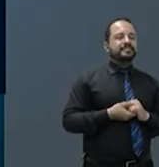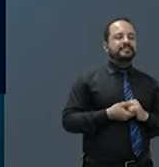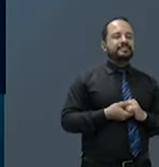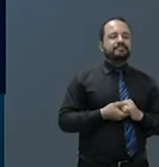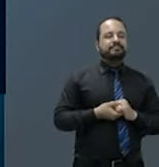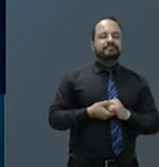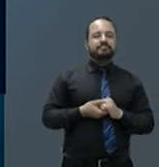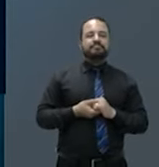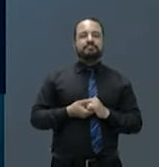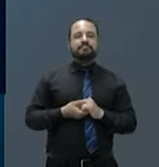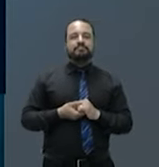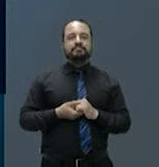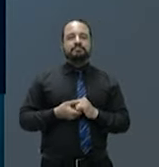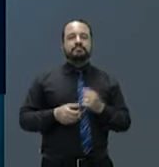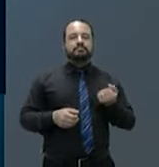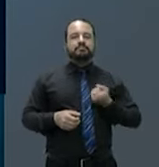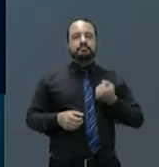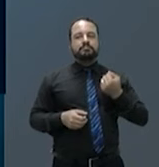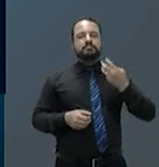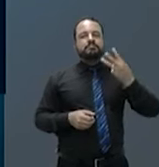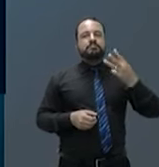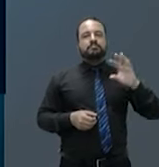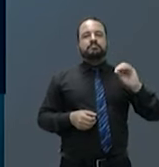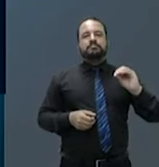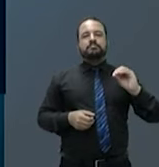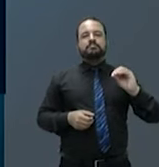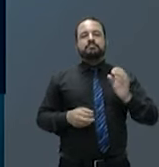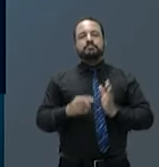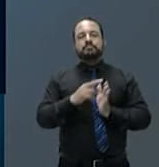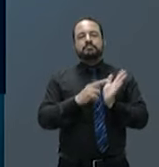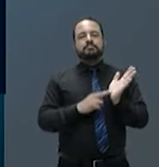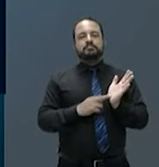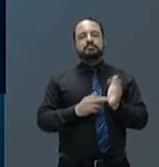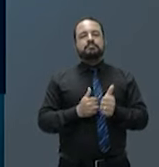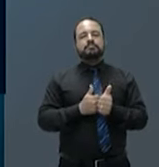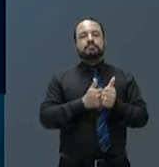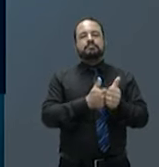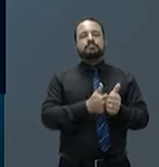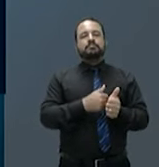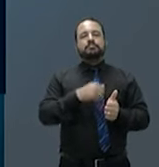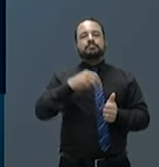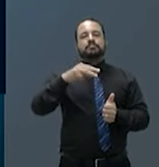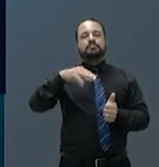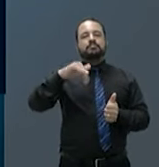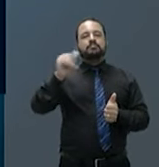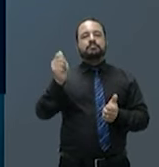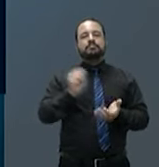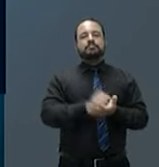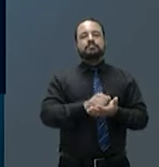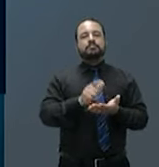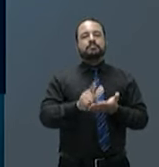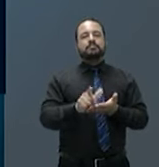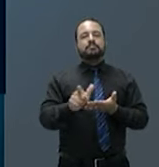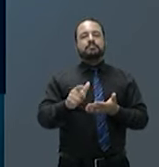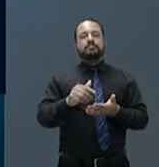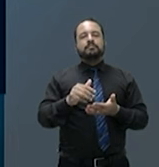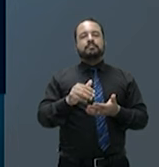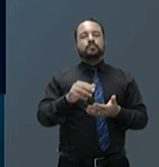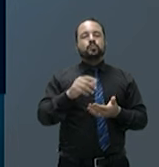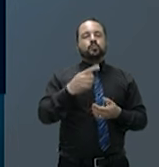o número 30 é de relatoria do ministro Og Fernandes, é o agravo interno